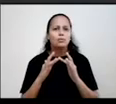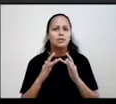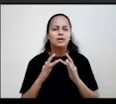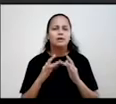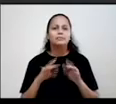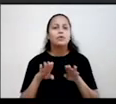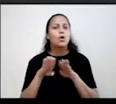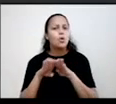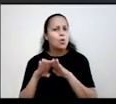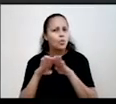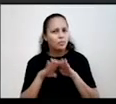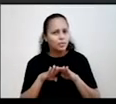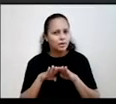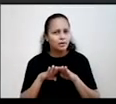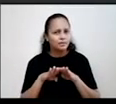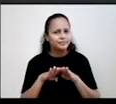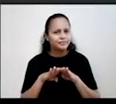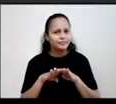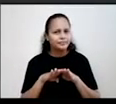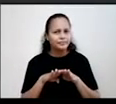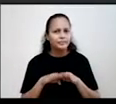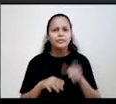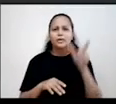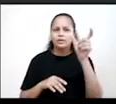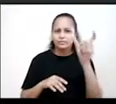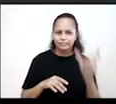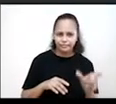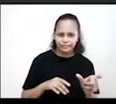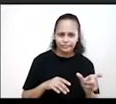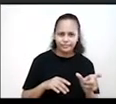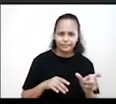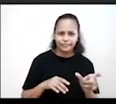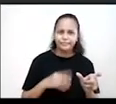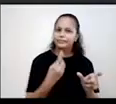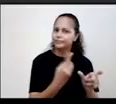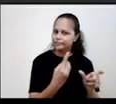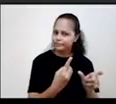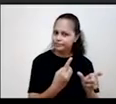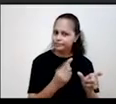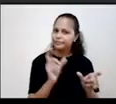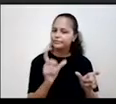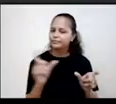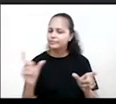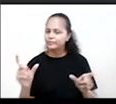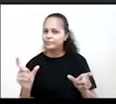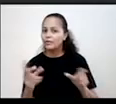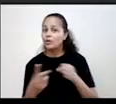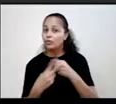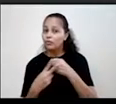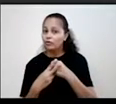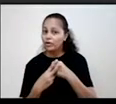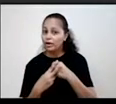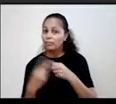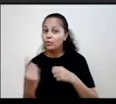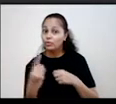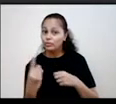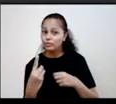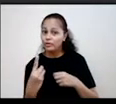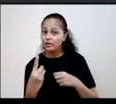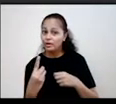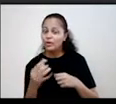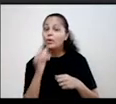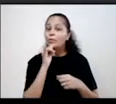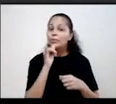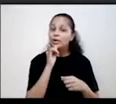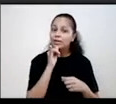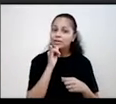sujeito fica no singular, o verbo no singular. Sujeito no plural, meu verbo no plural. Então o verbo tem que combinar com o sujeito,